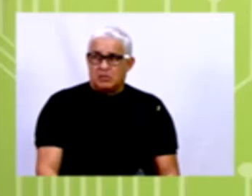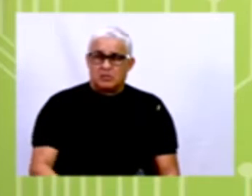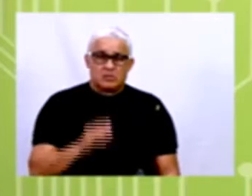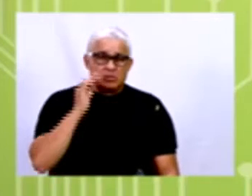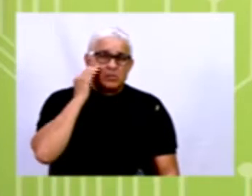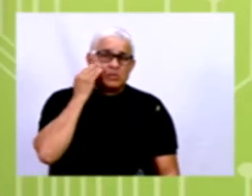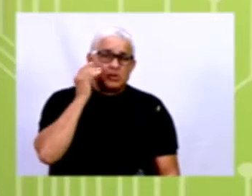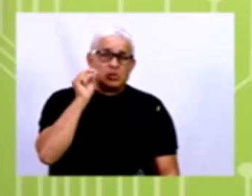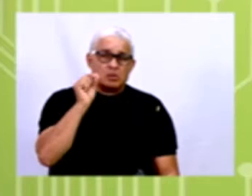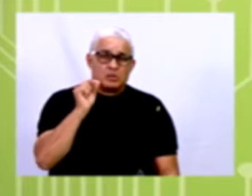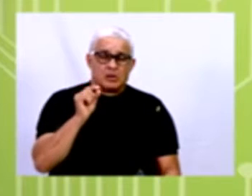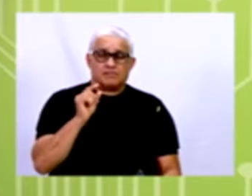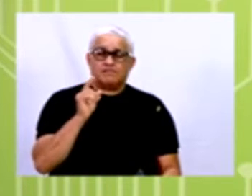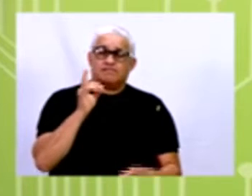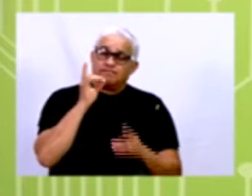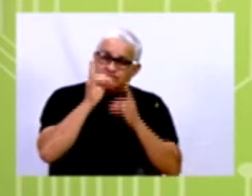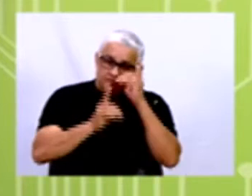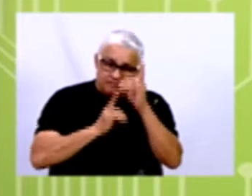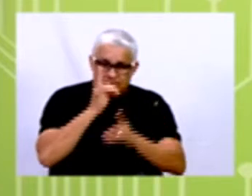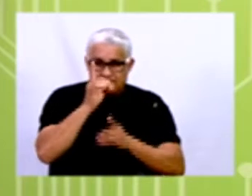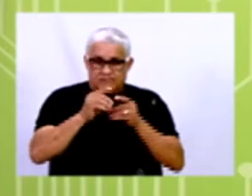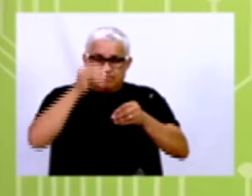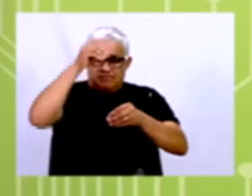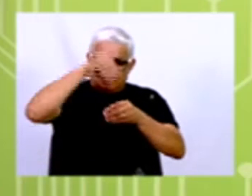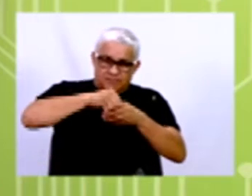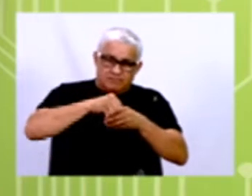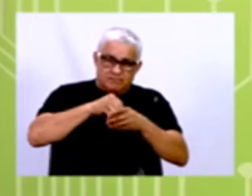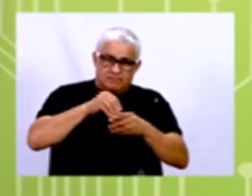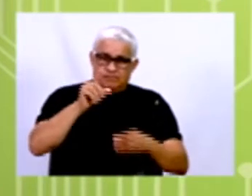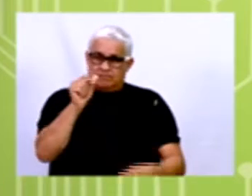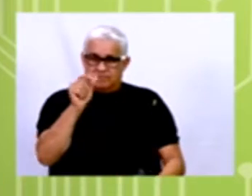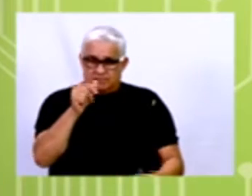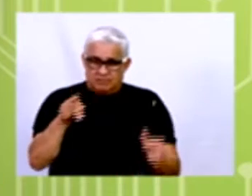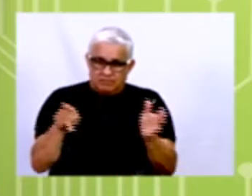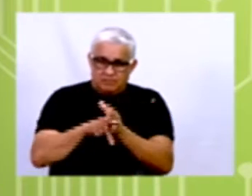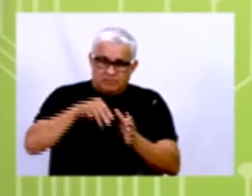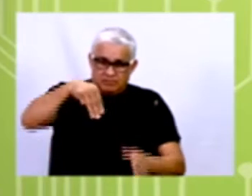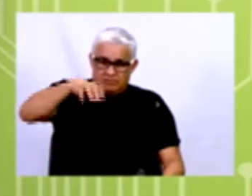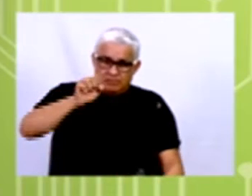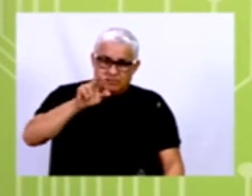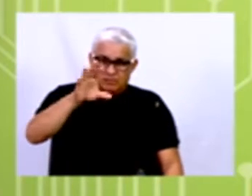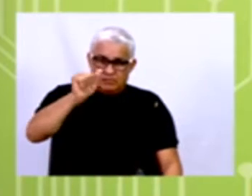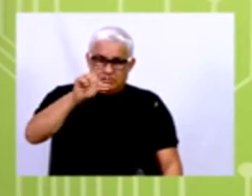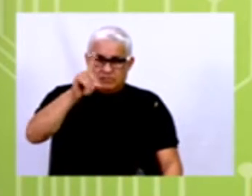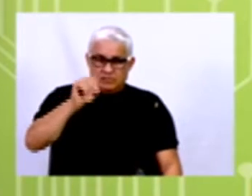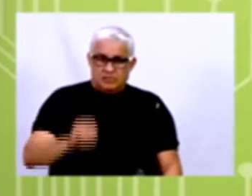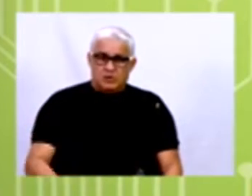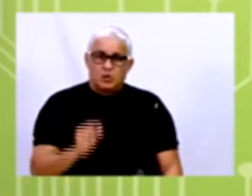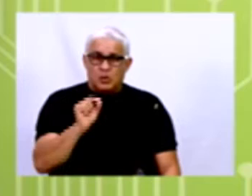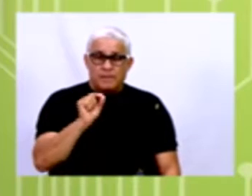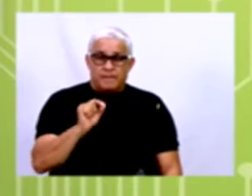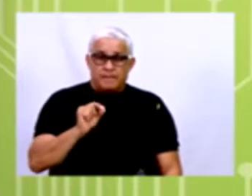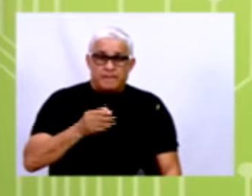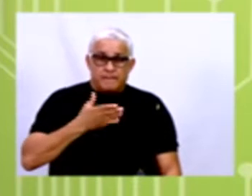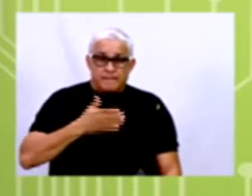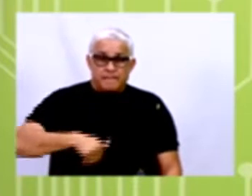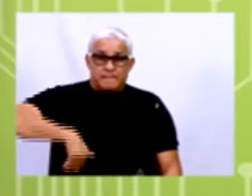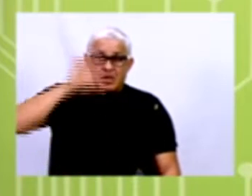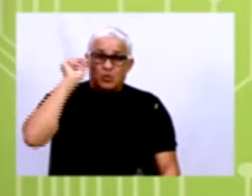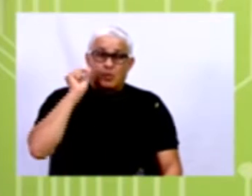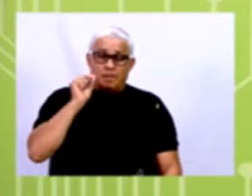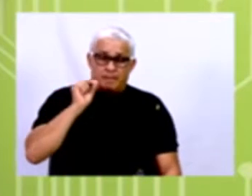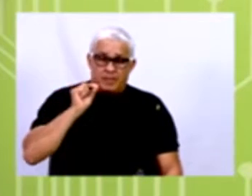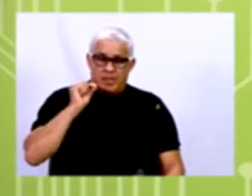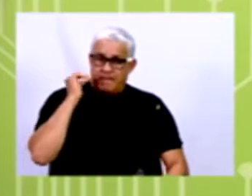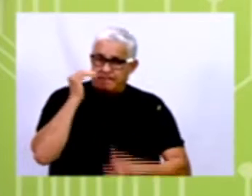compreender a dinâmica de funcionamento de uma economia de mercado, de modo a torná-la mais produtiva. Então, o